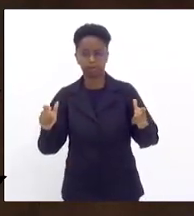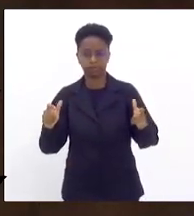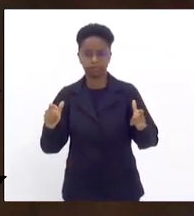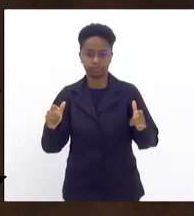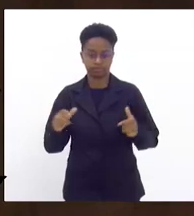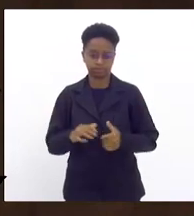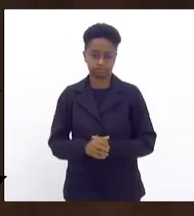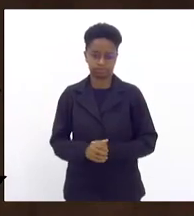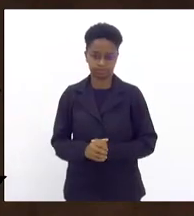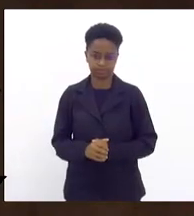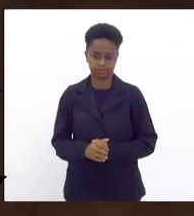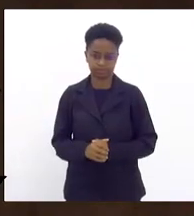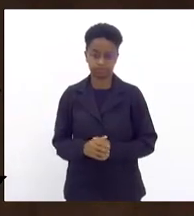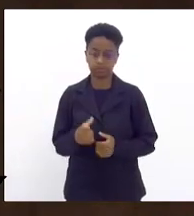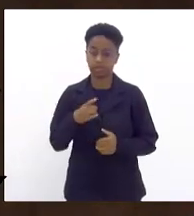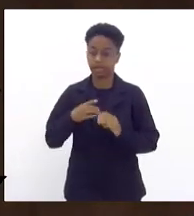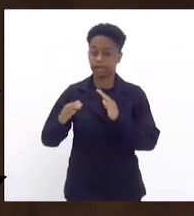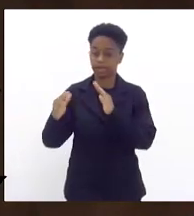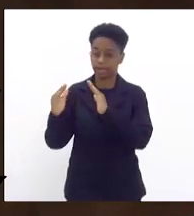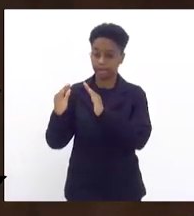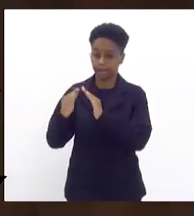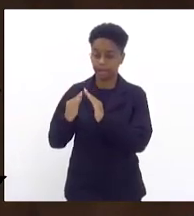generalizado. Casa,